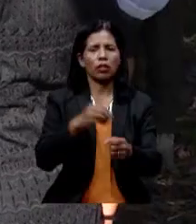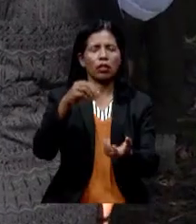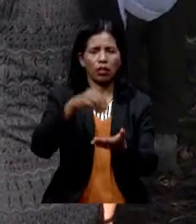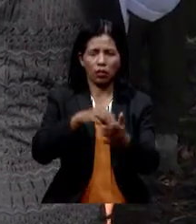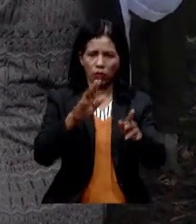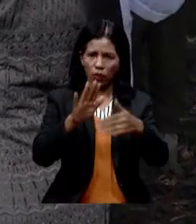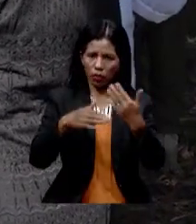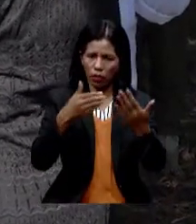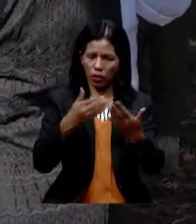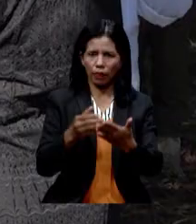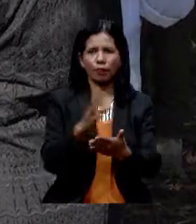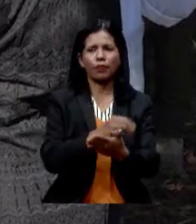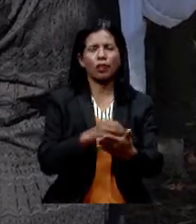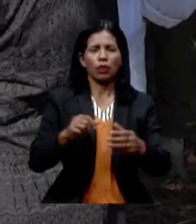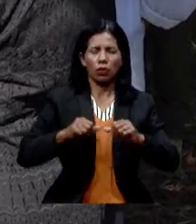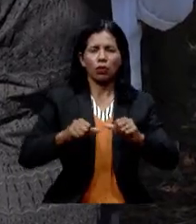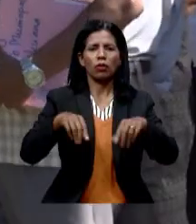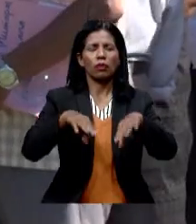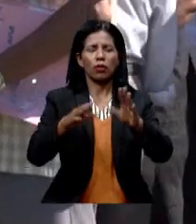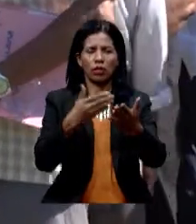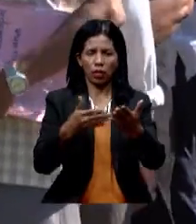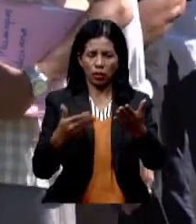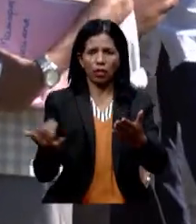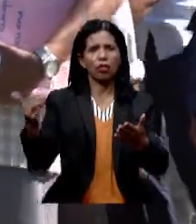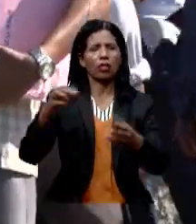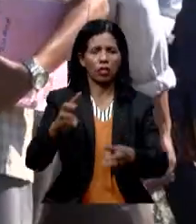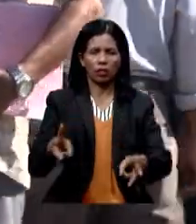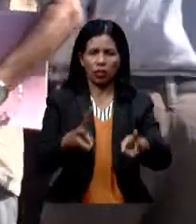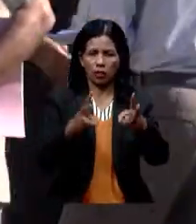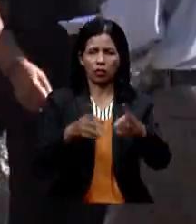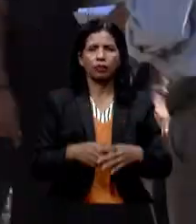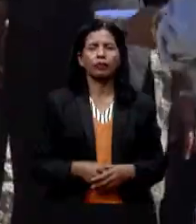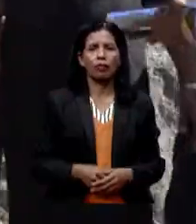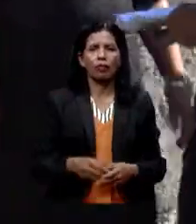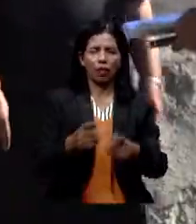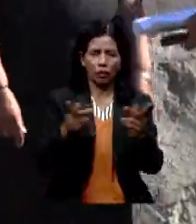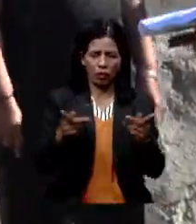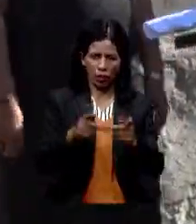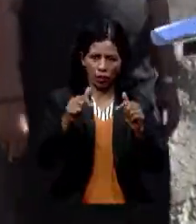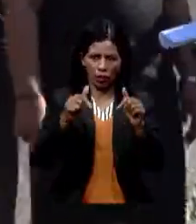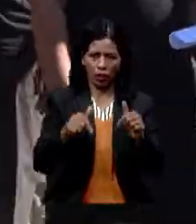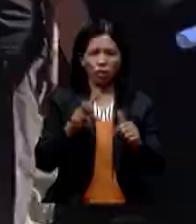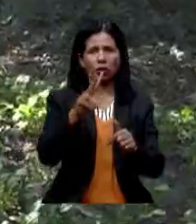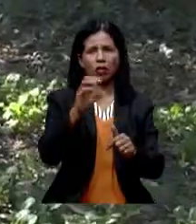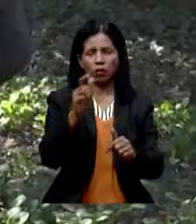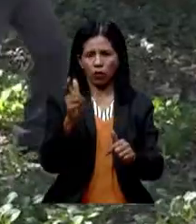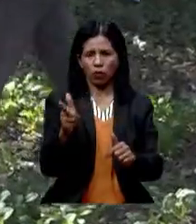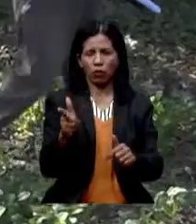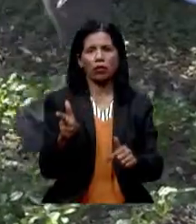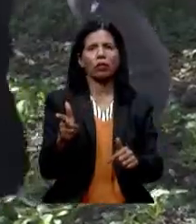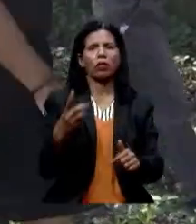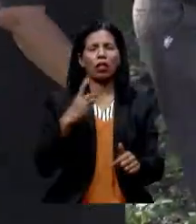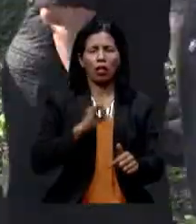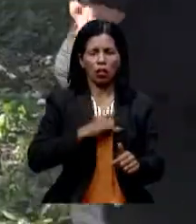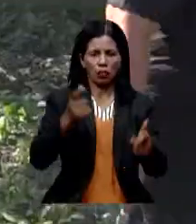Sira, nebe durante ne continua fansa san e a estrada Ninin. Fato ainda nene, e 2020, antes de Almai,